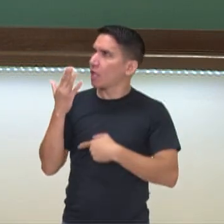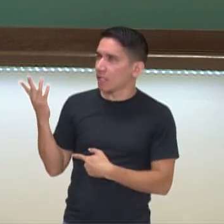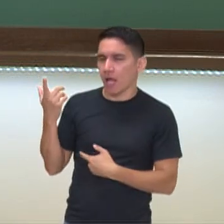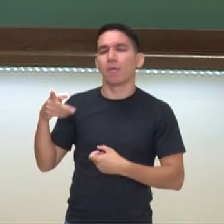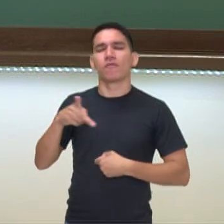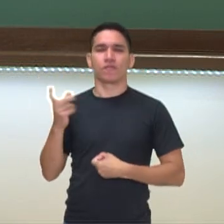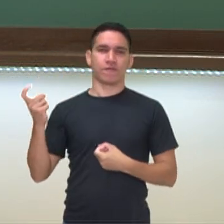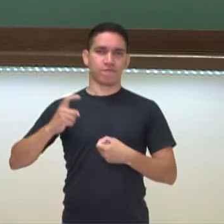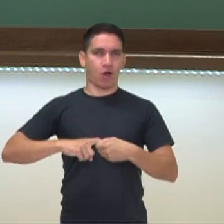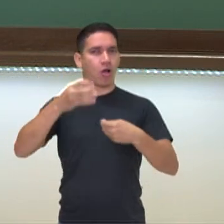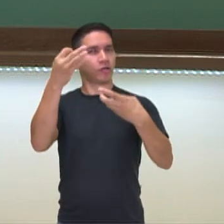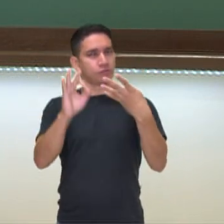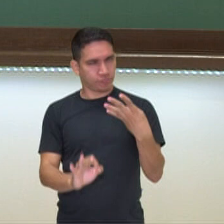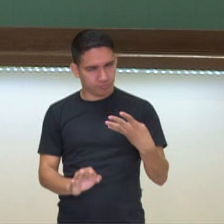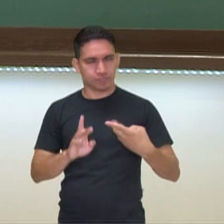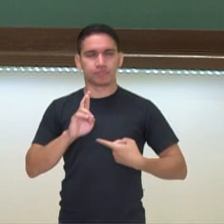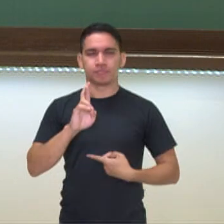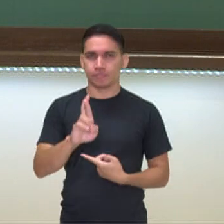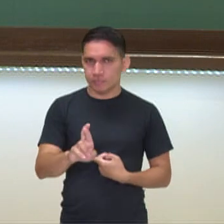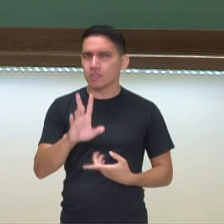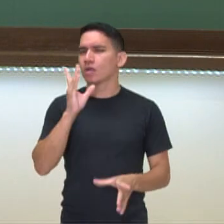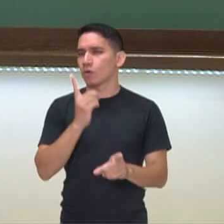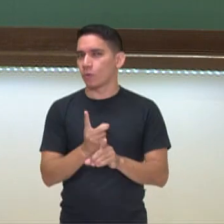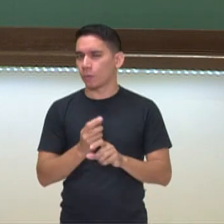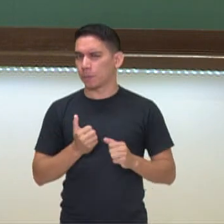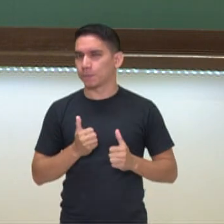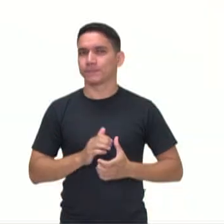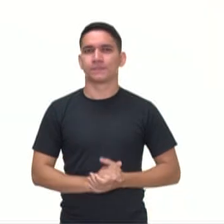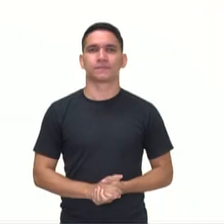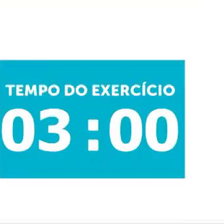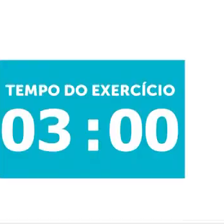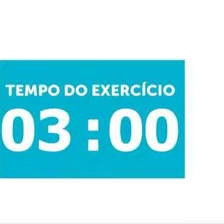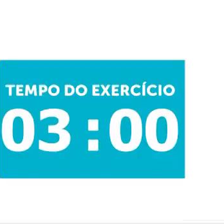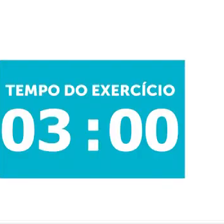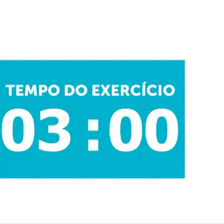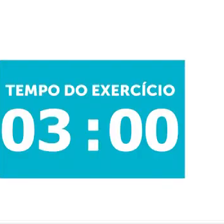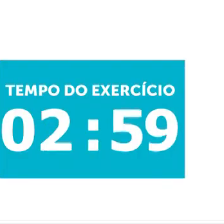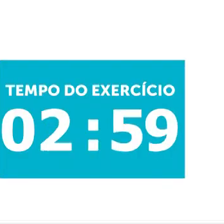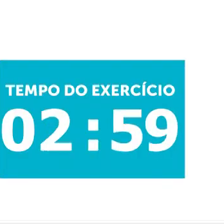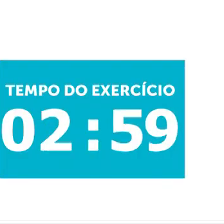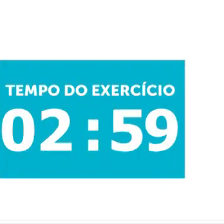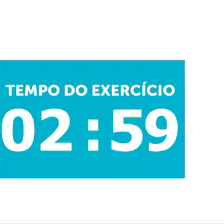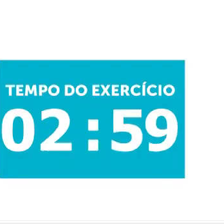já retorna aqui para a gente verificar se vocês encontraram, tá bom?